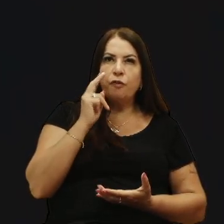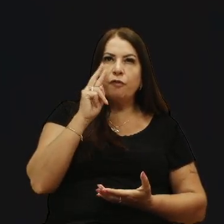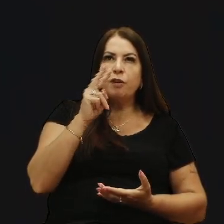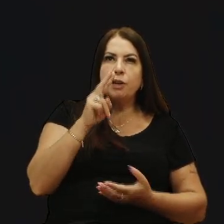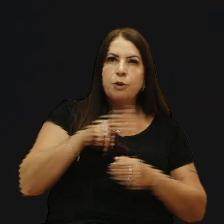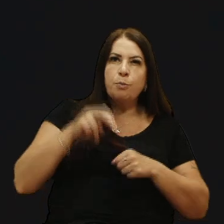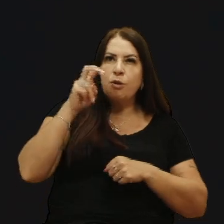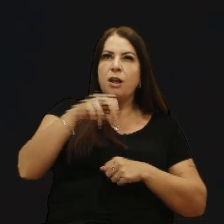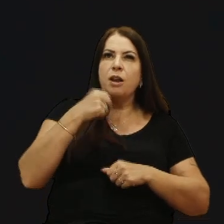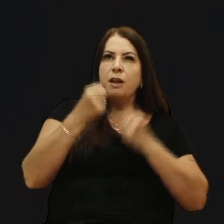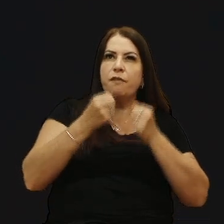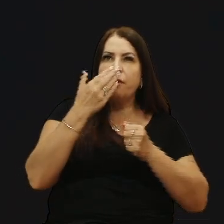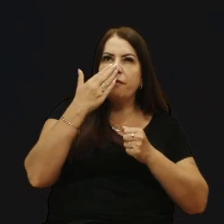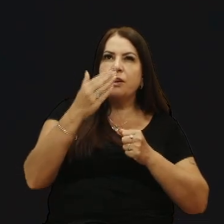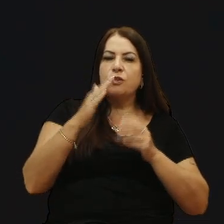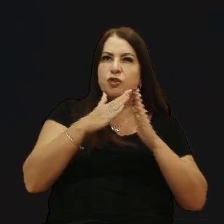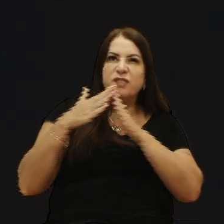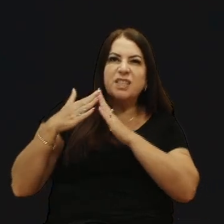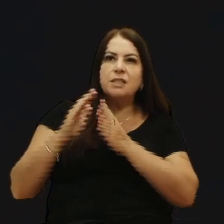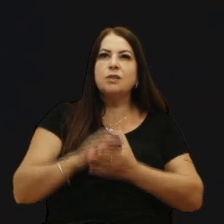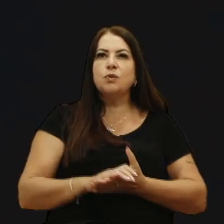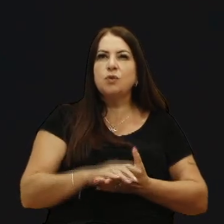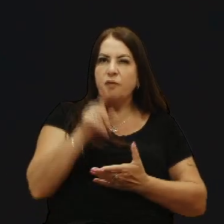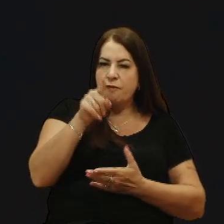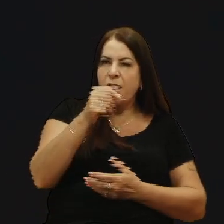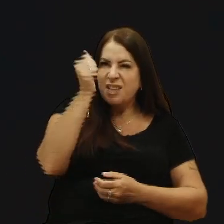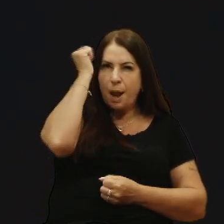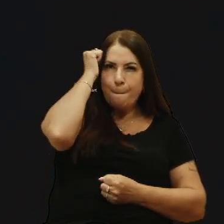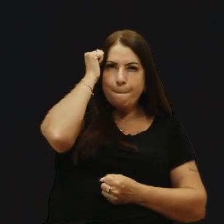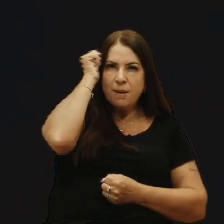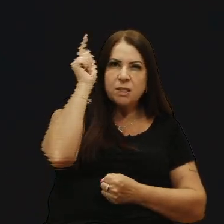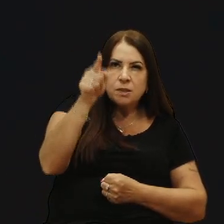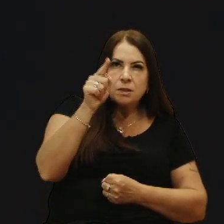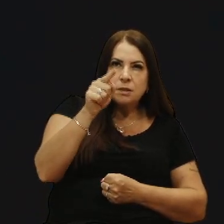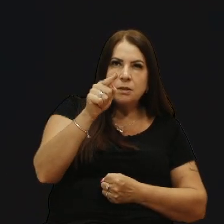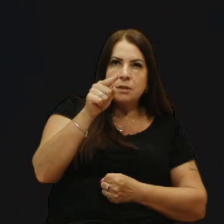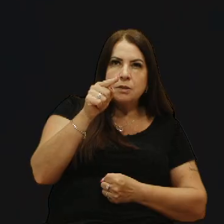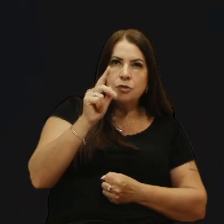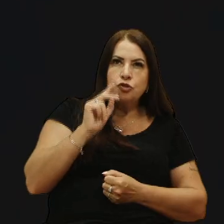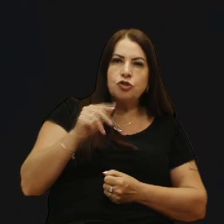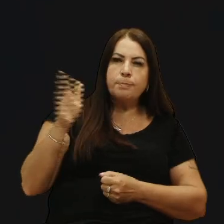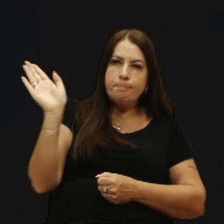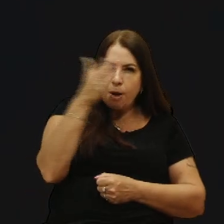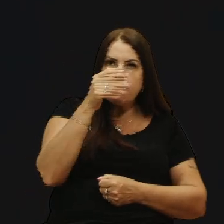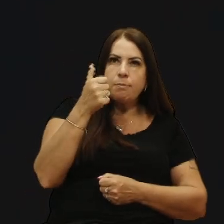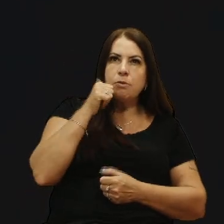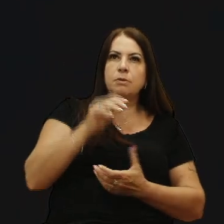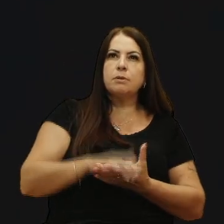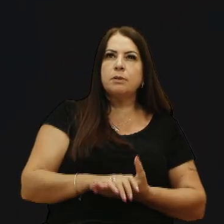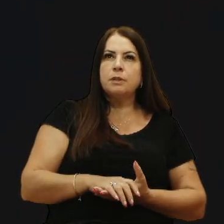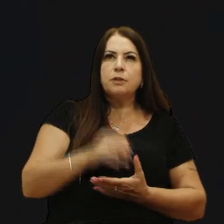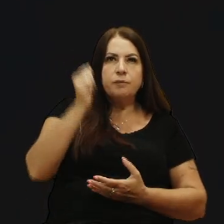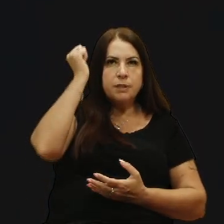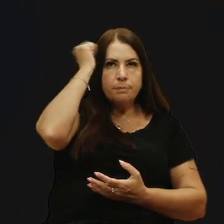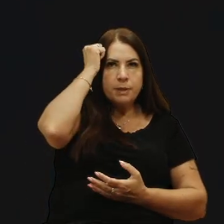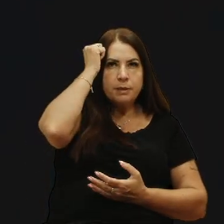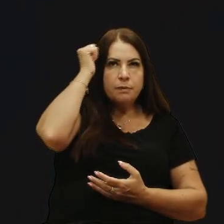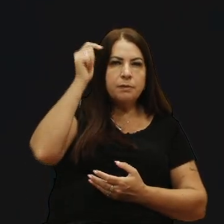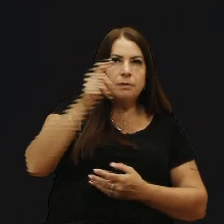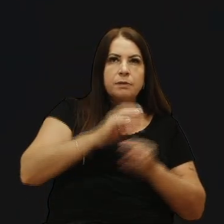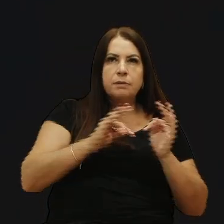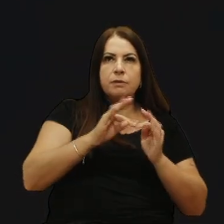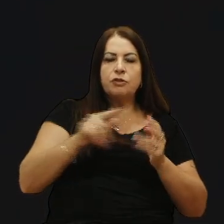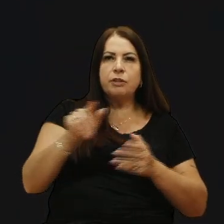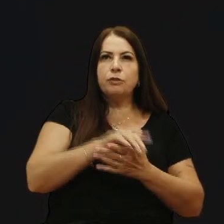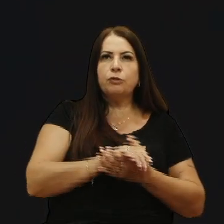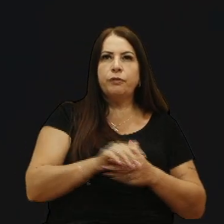pular, você correr na frente dos vizinhos. Você vai se arrepender de levantar a mão pra ela. Você vai se arrepender de levantar a mão